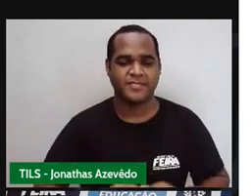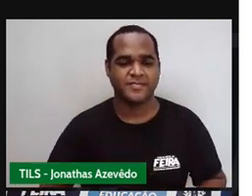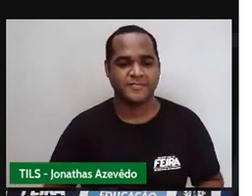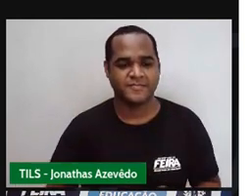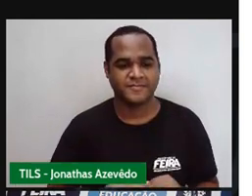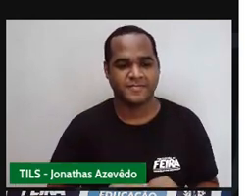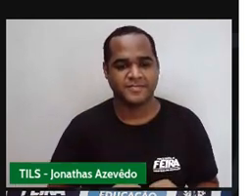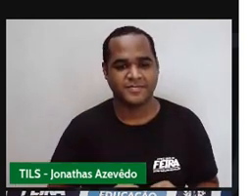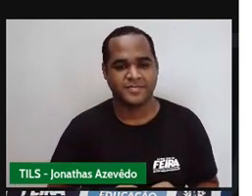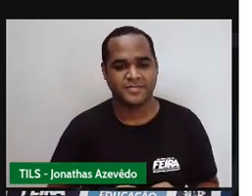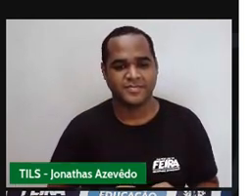valeu